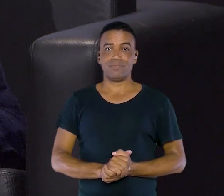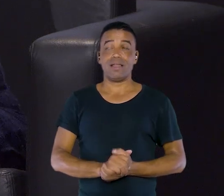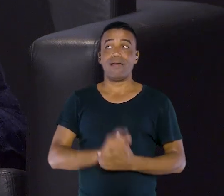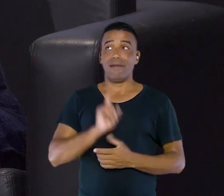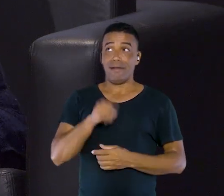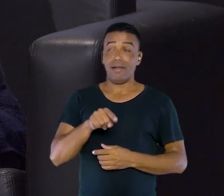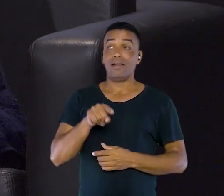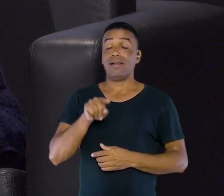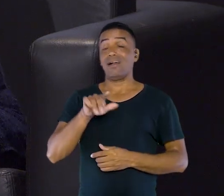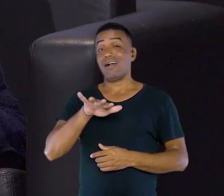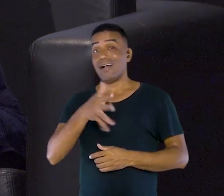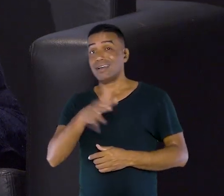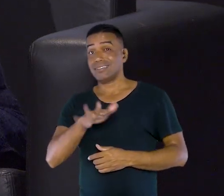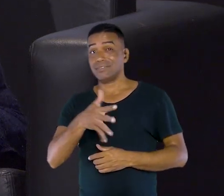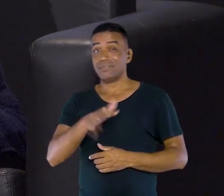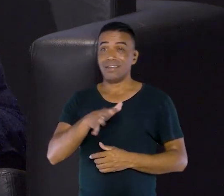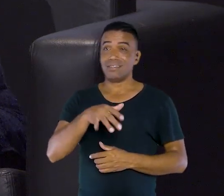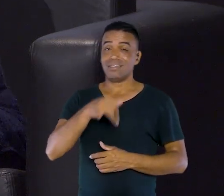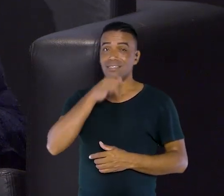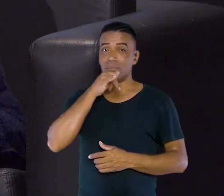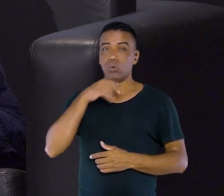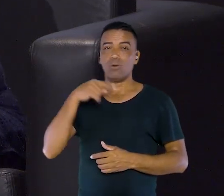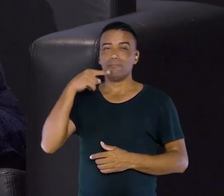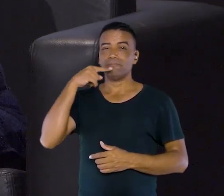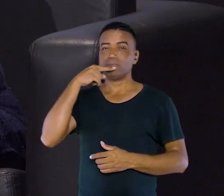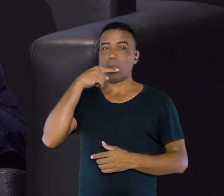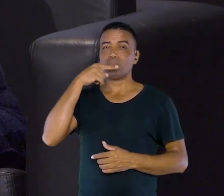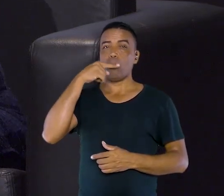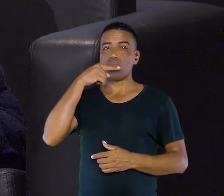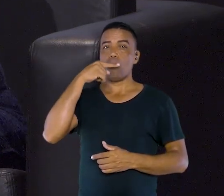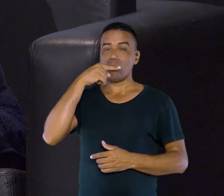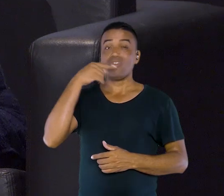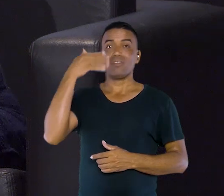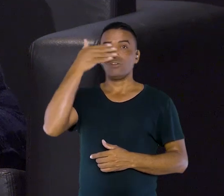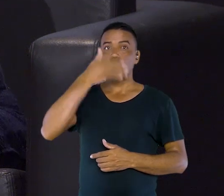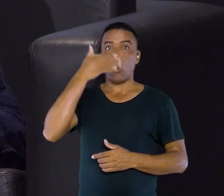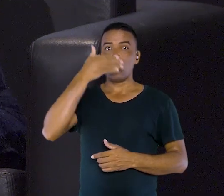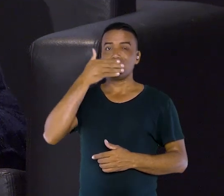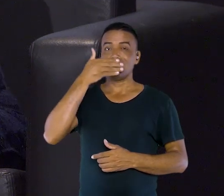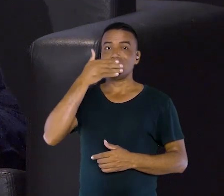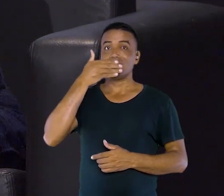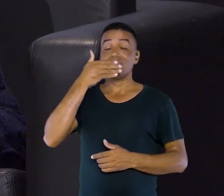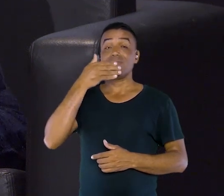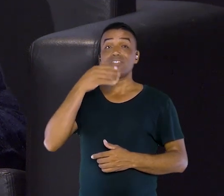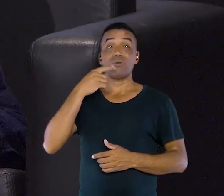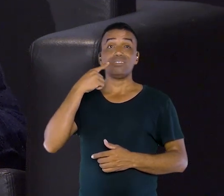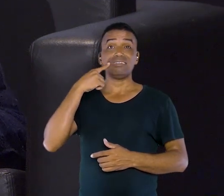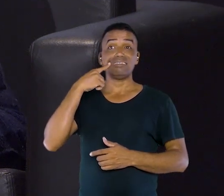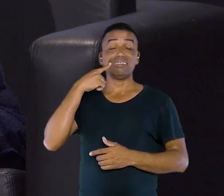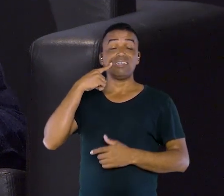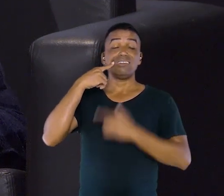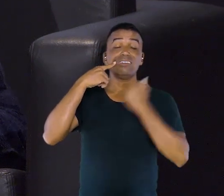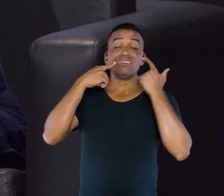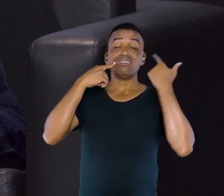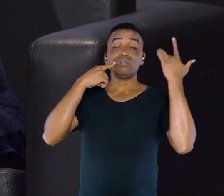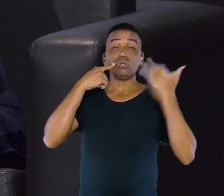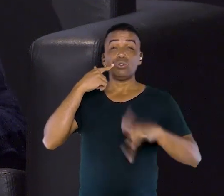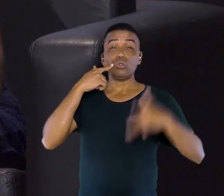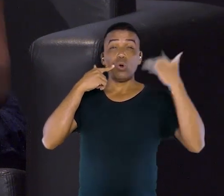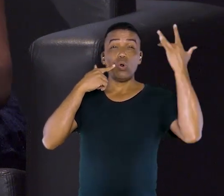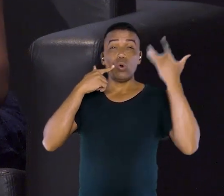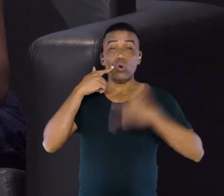Às vezes, se chega cana pode te causar dor de dente. Se você